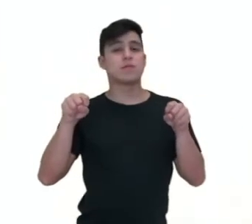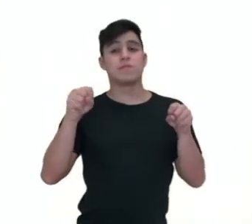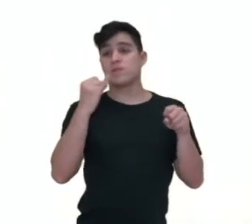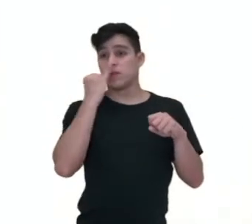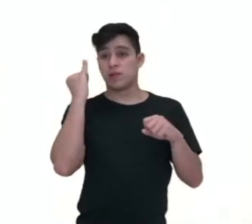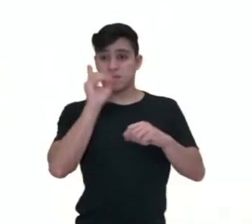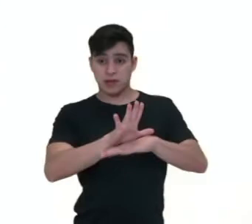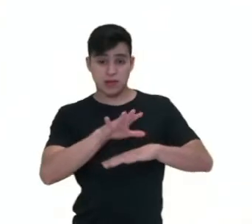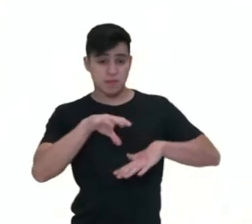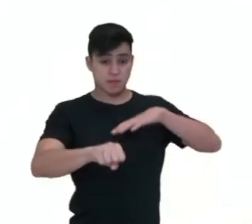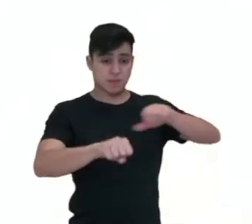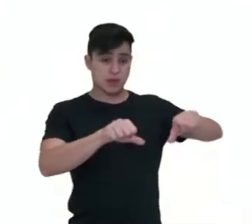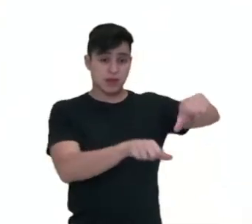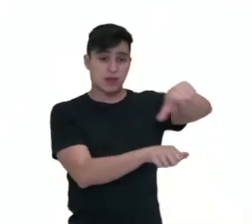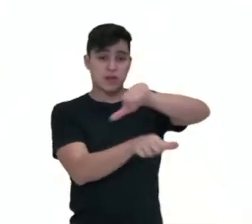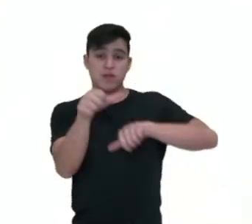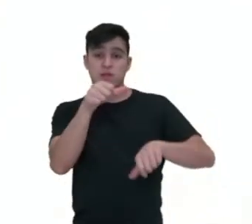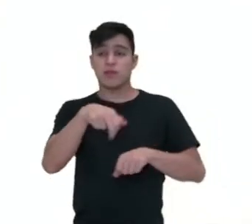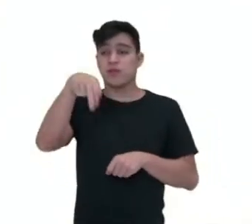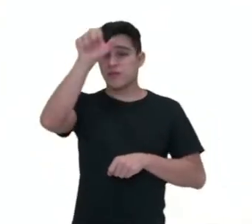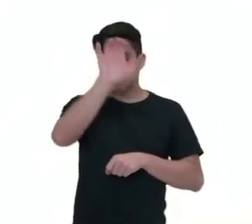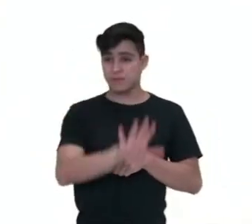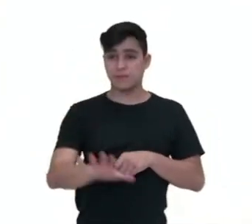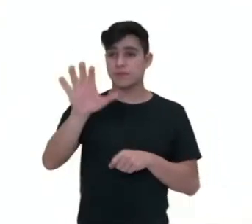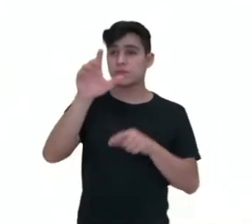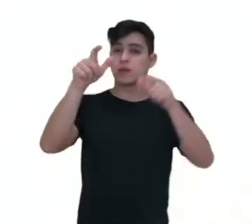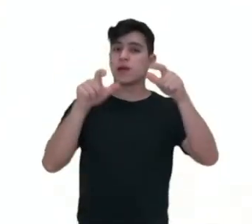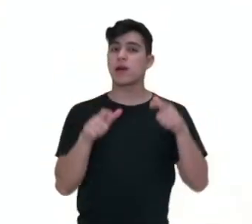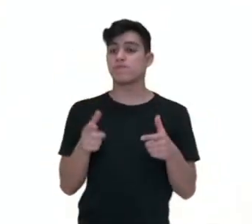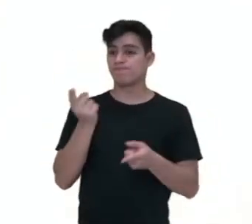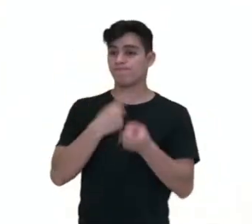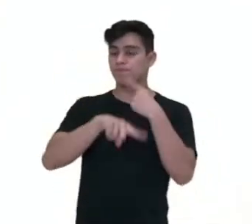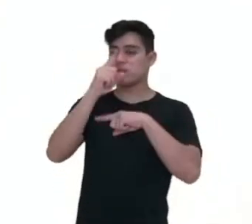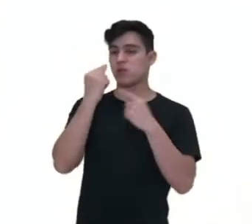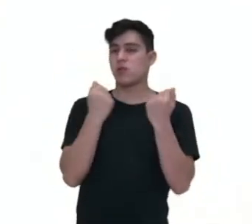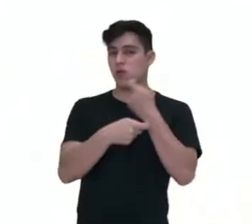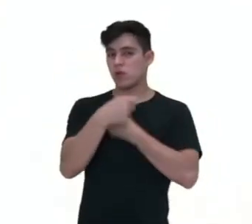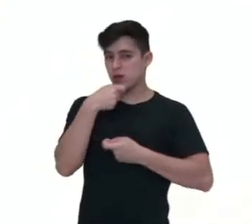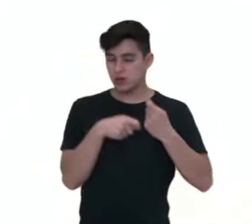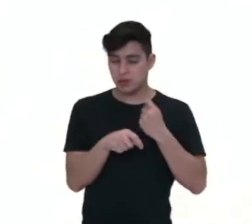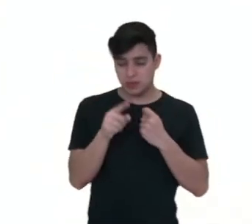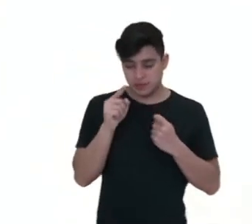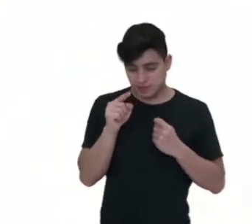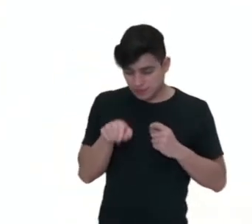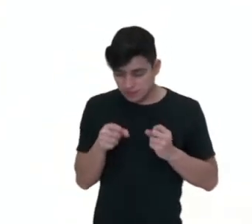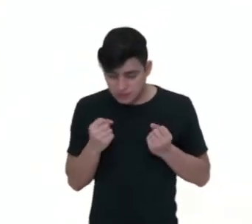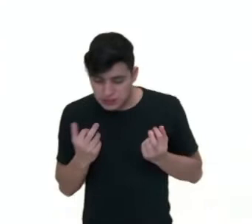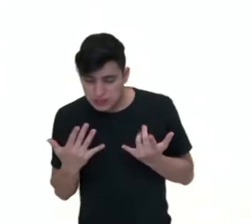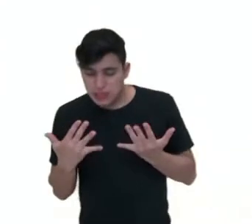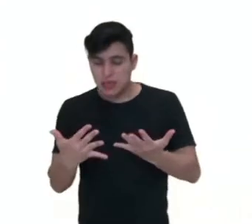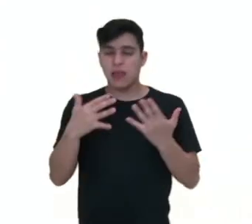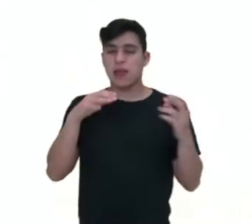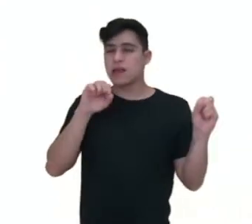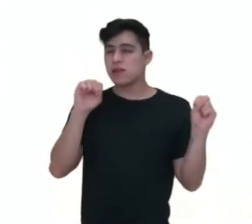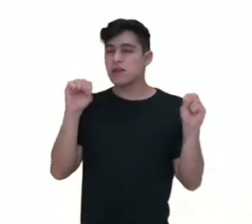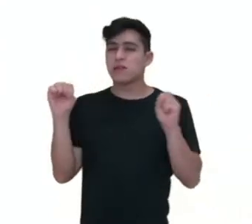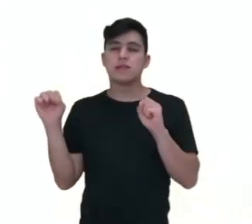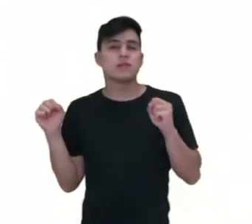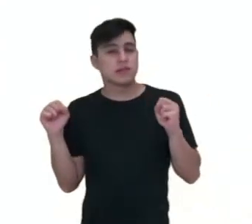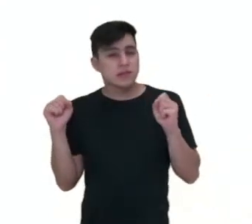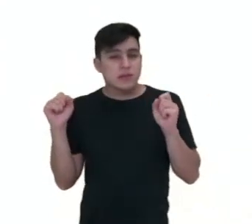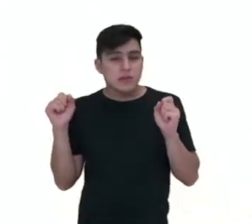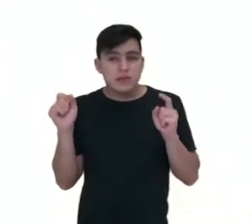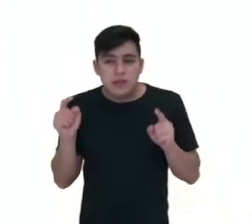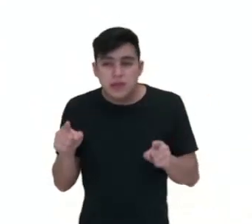e transformou o Nordeste em uma área fundamental para a economia. Ou seja, essa produção canavieira, a produção